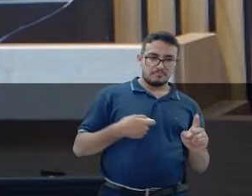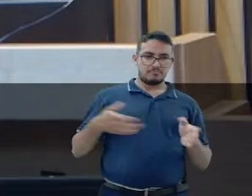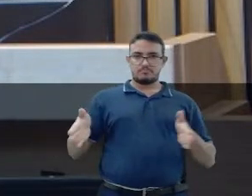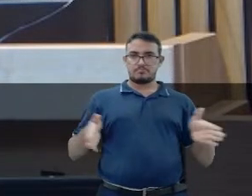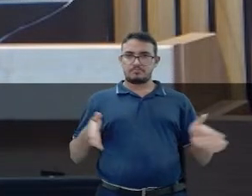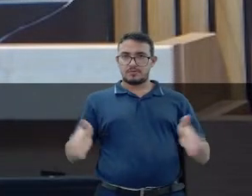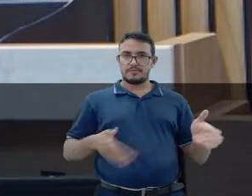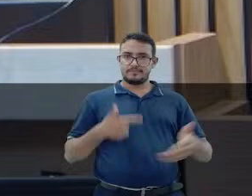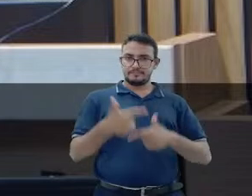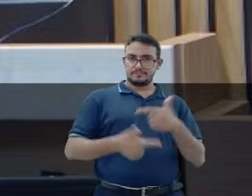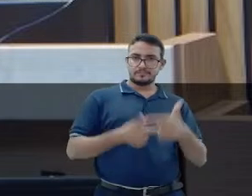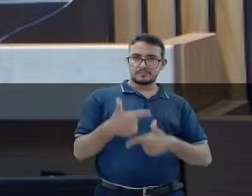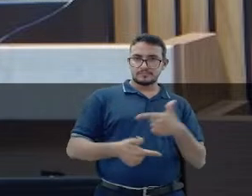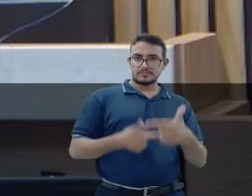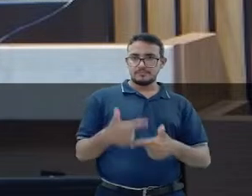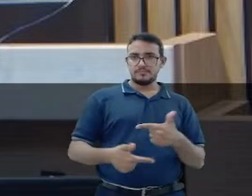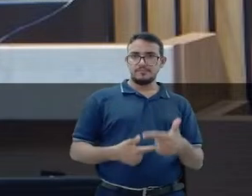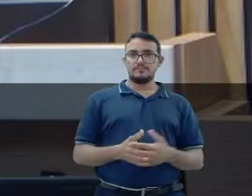trabalho.